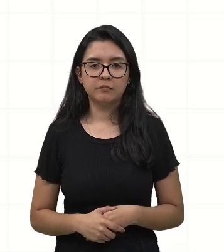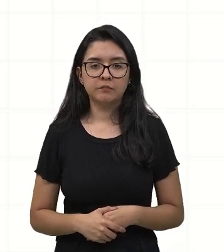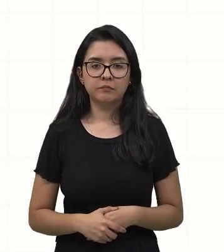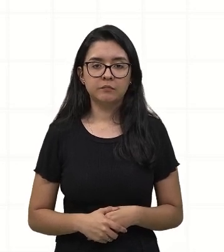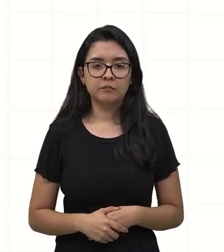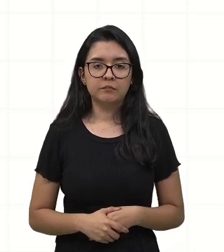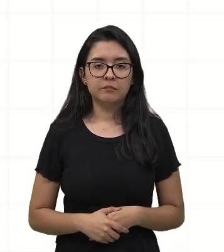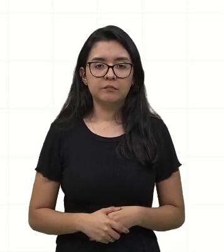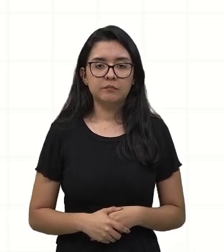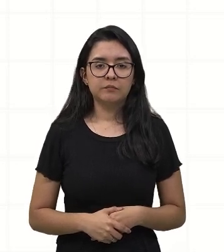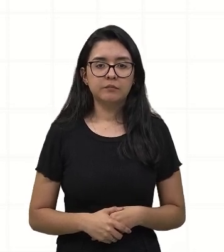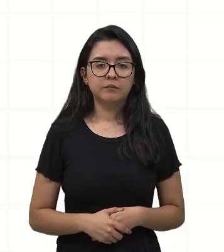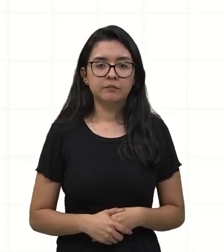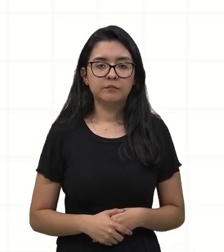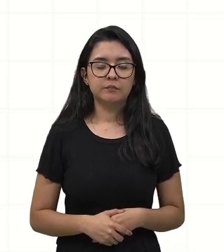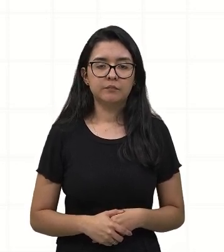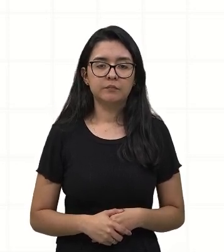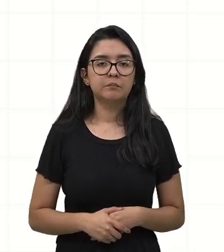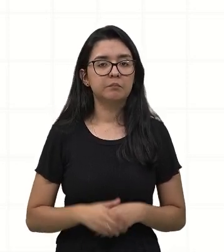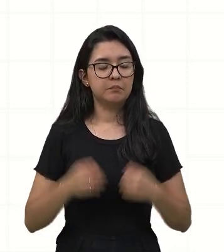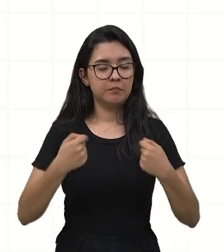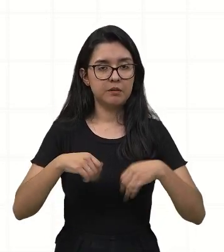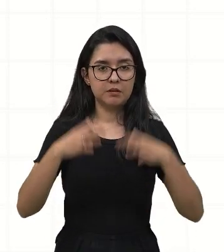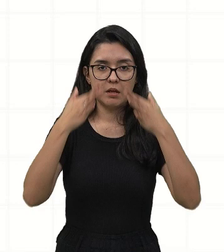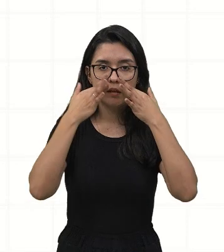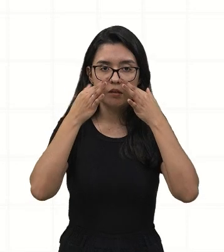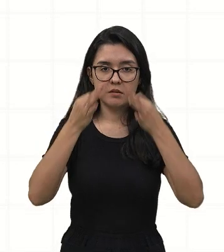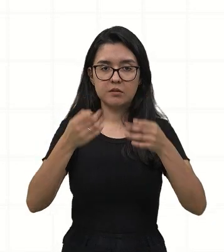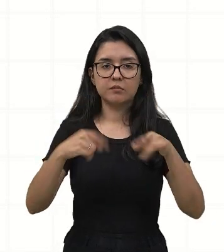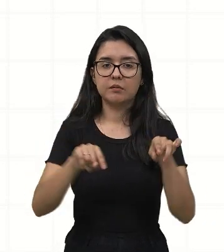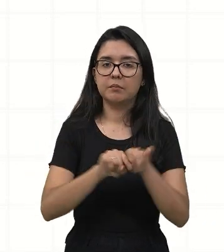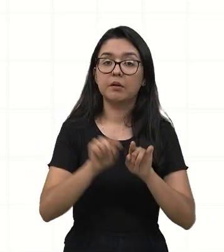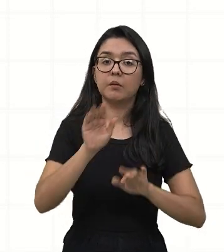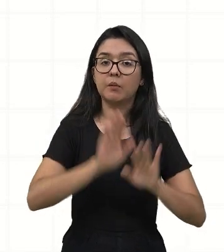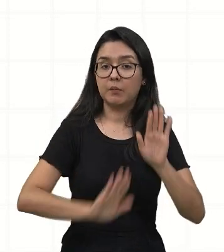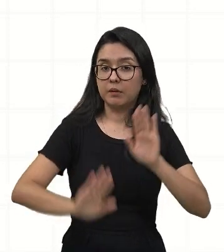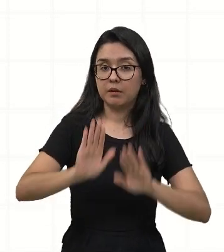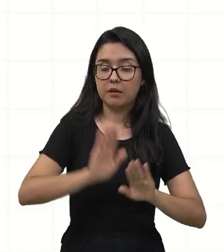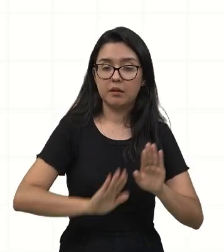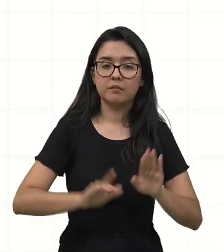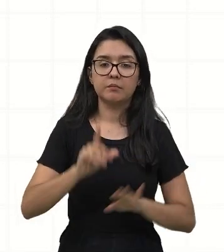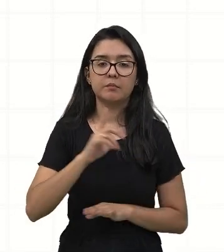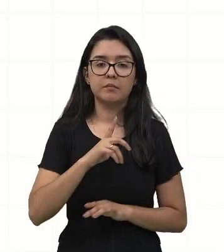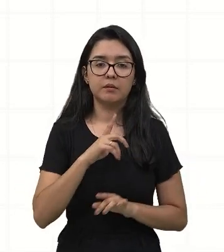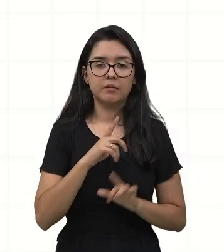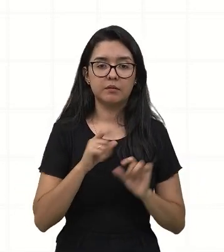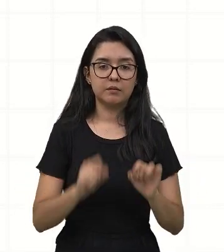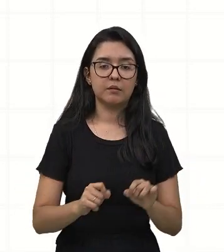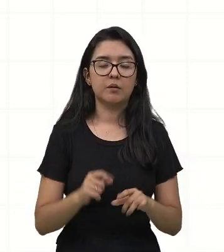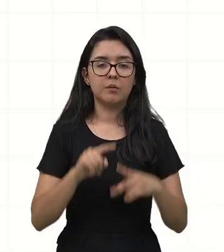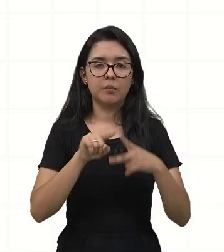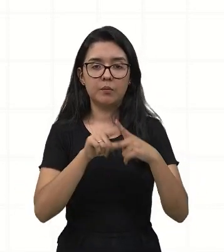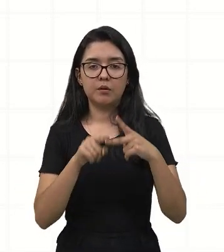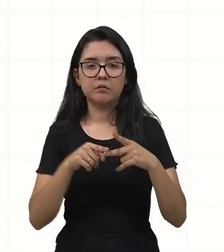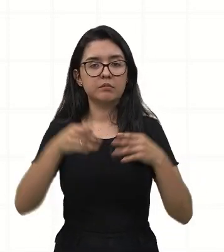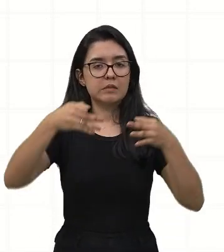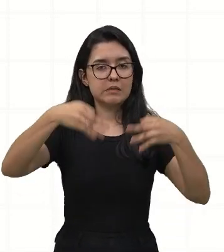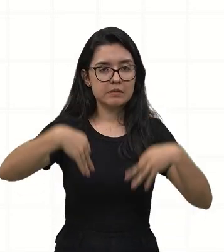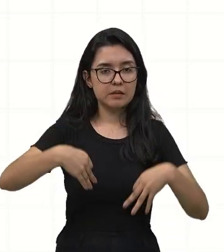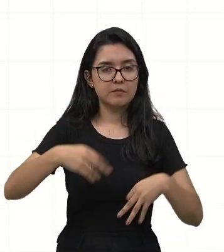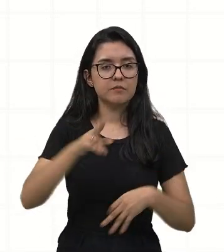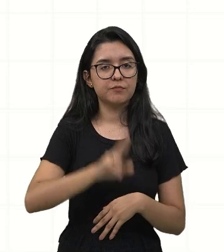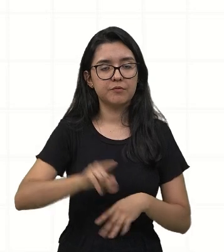Tá aceitável. Você tem que ter esse cuidado, tá bom? Para você ter o melhor valor possível, tá bom? Quando você for utilizar